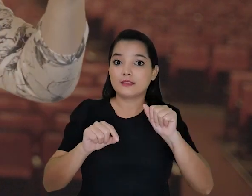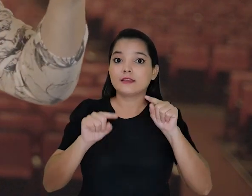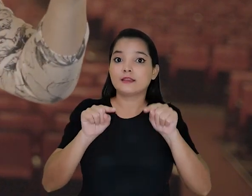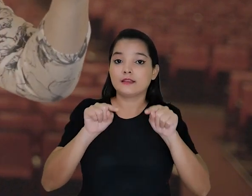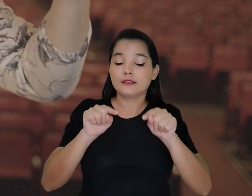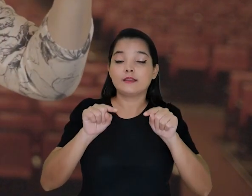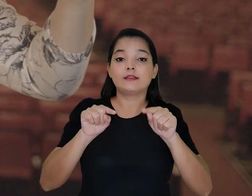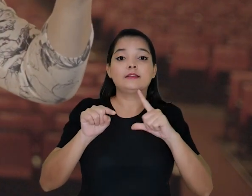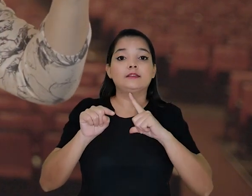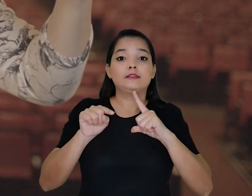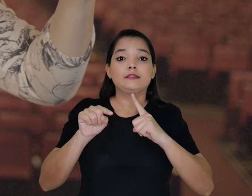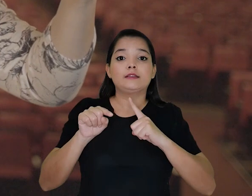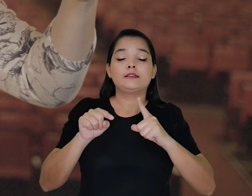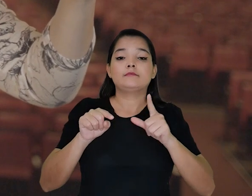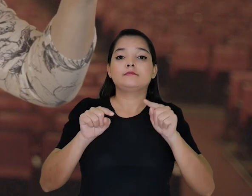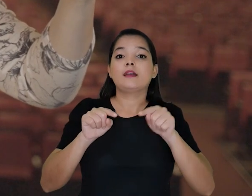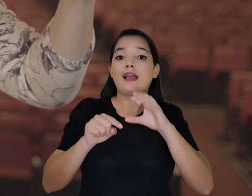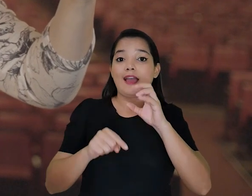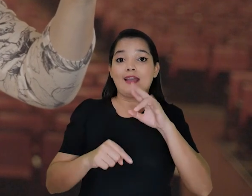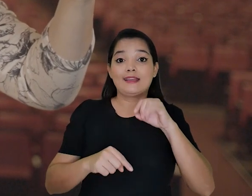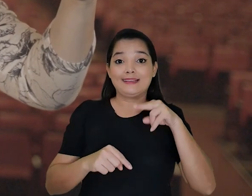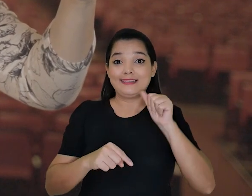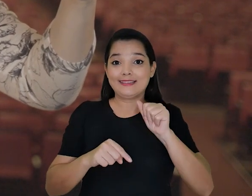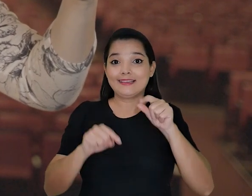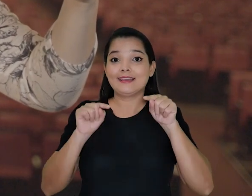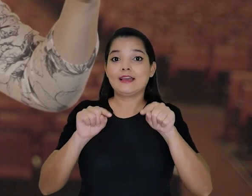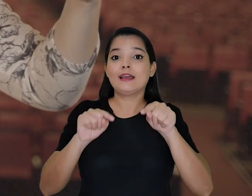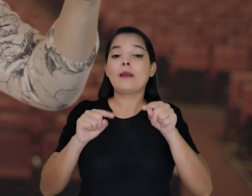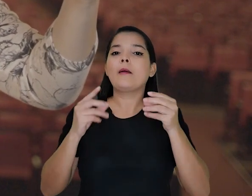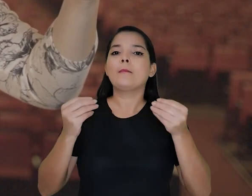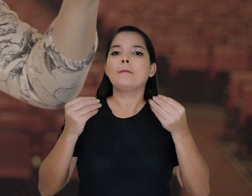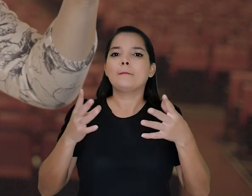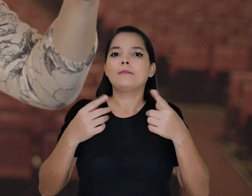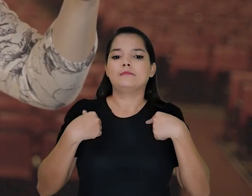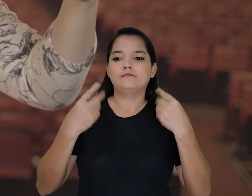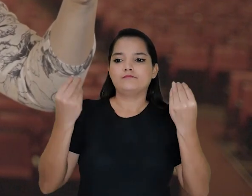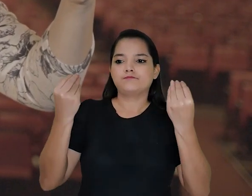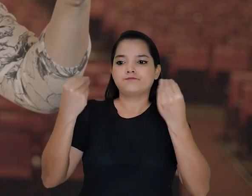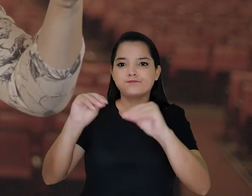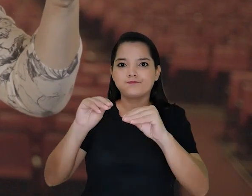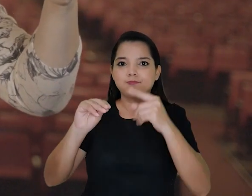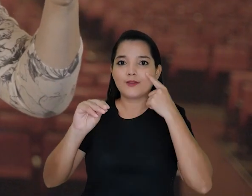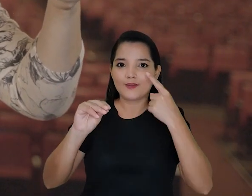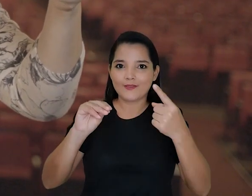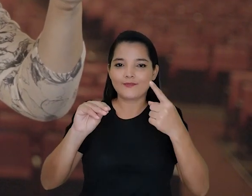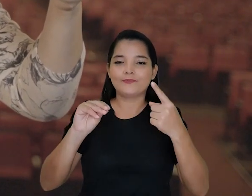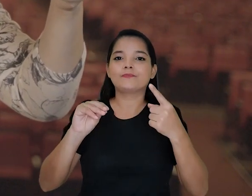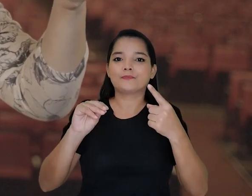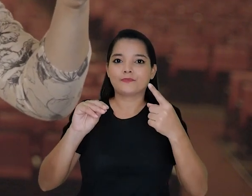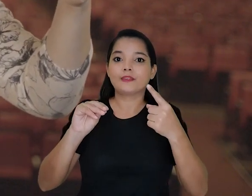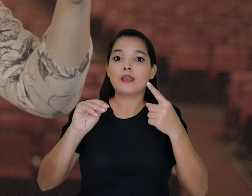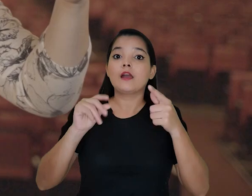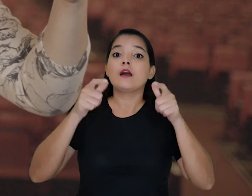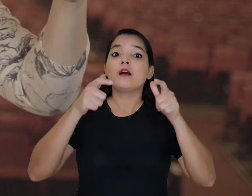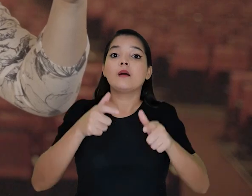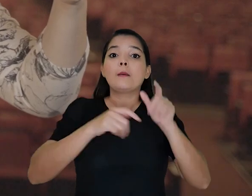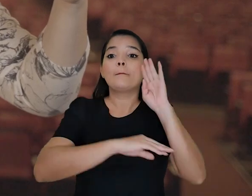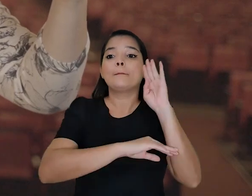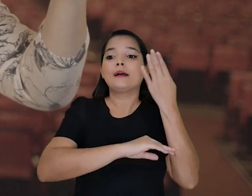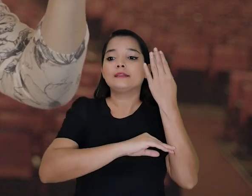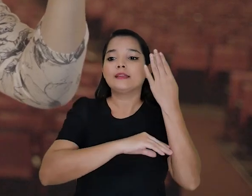a São a crina vai estar posicionada aqui e a parte da madeira vai está